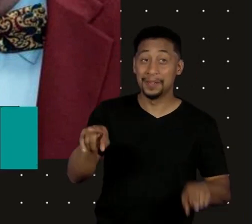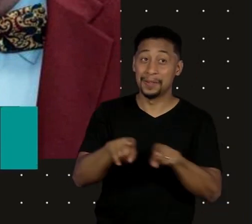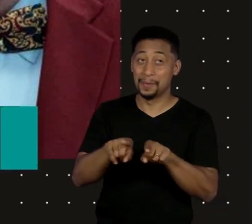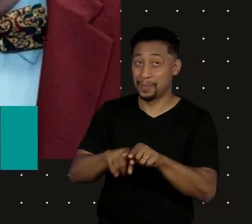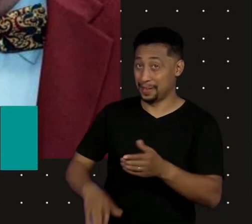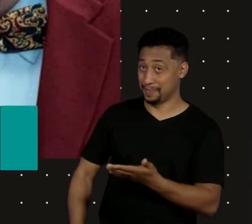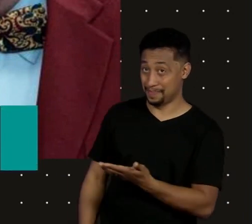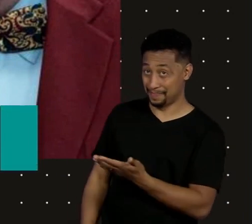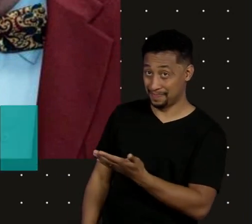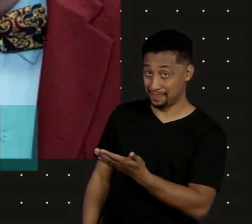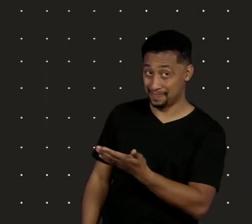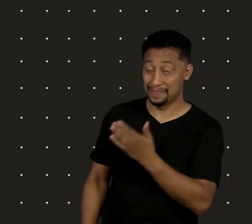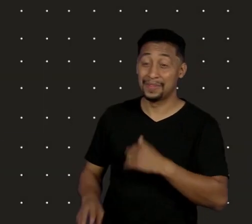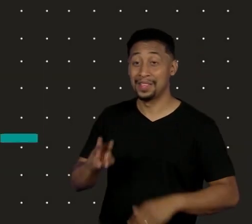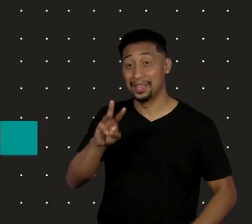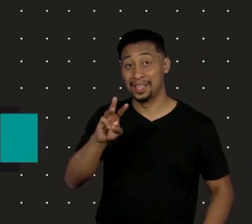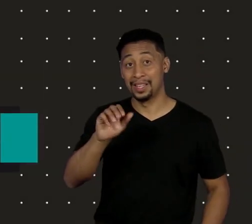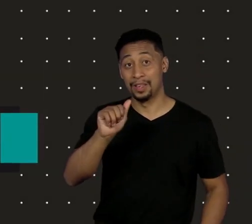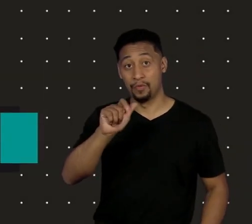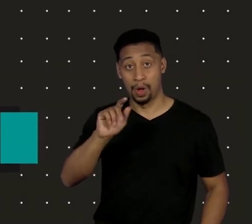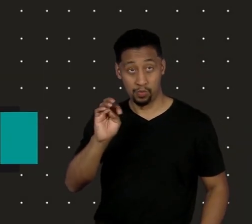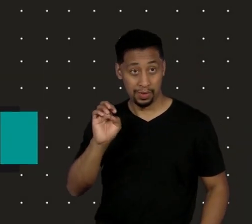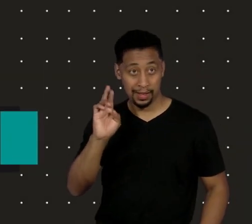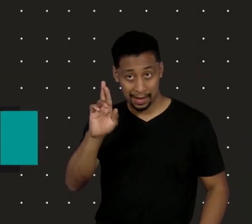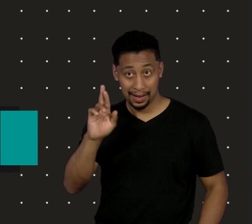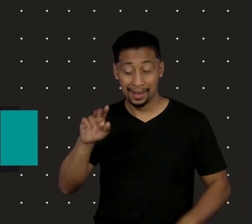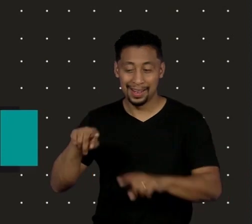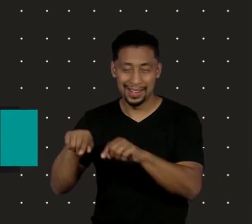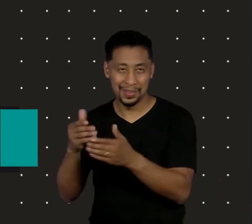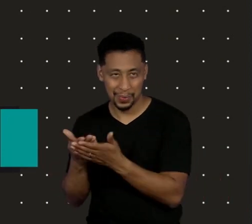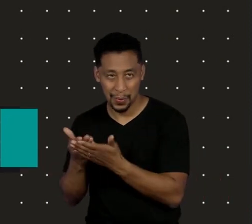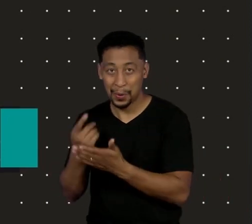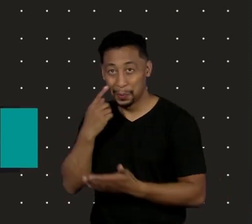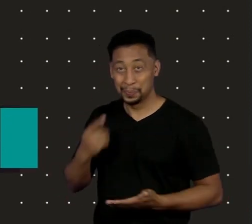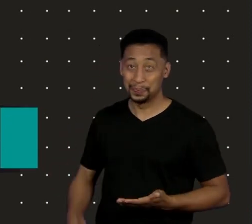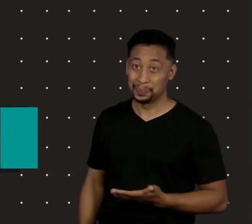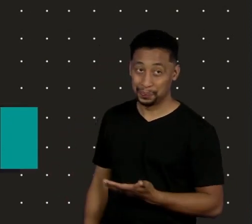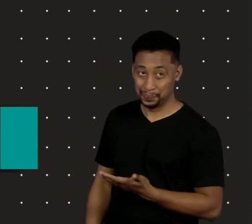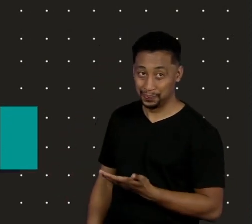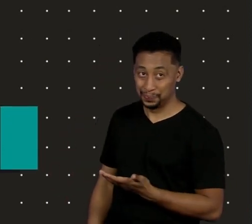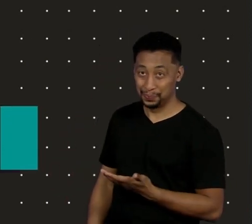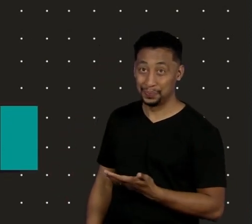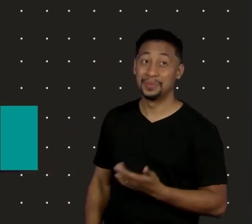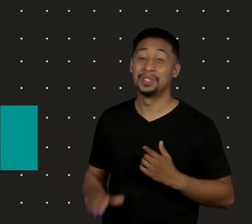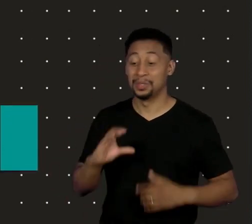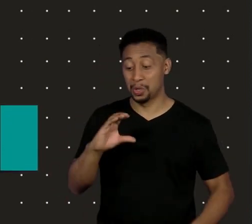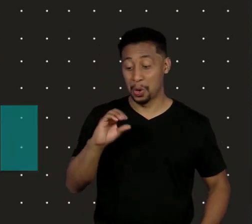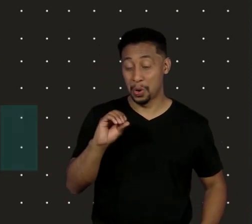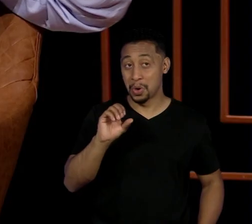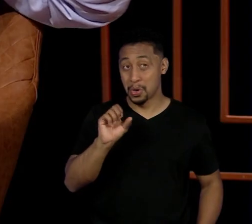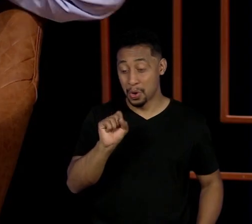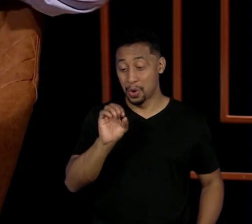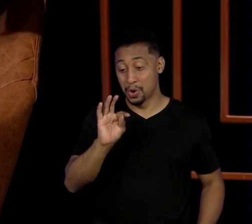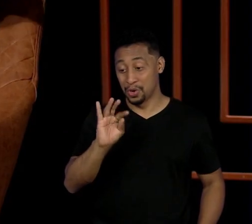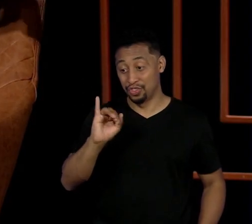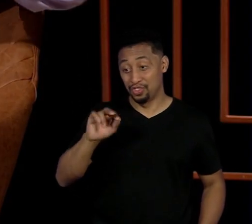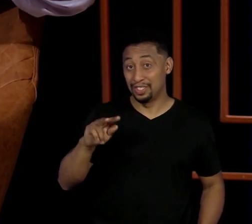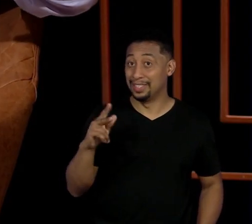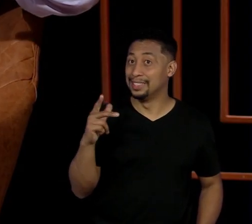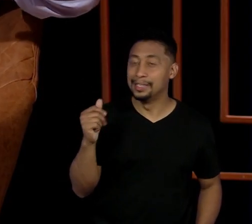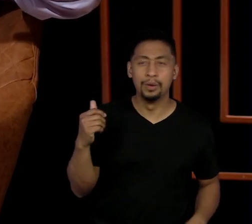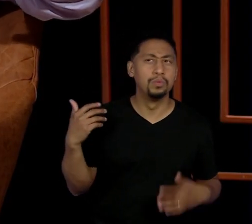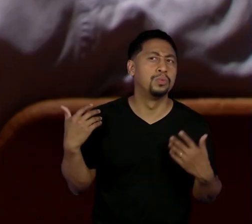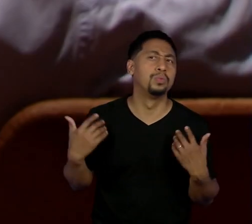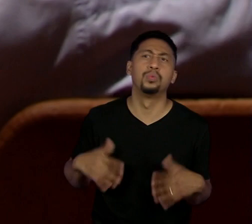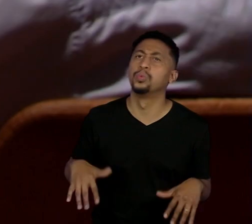E eu vi Walter Dávila com meu avô, Costinha. Meu avô era, tipo, maluco por esses... Desculpem me